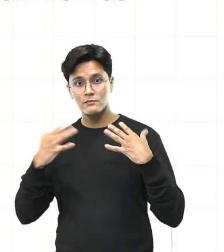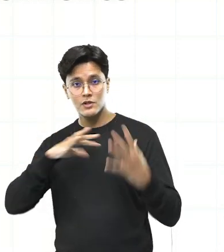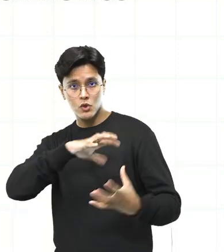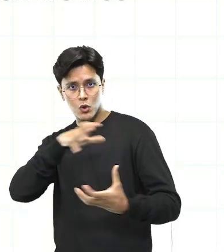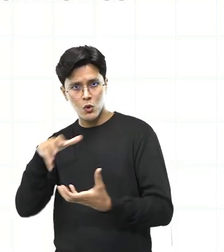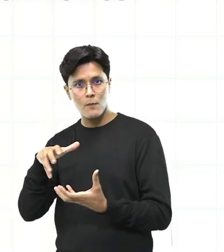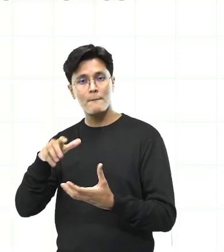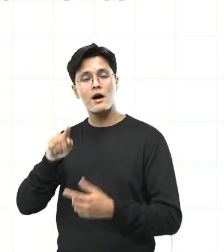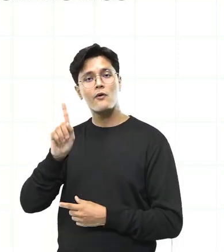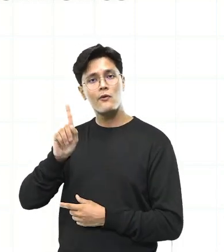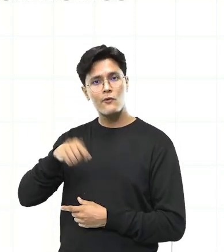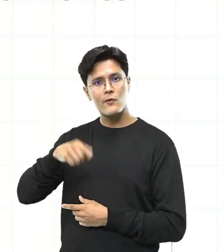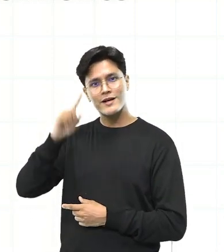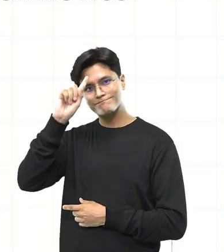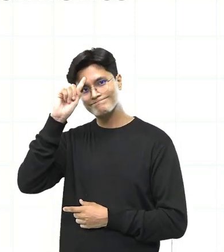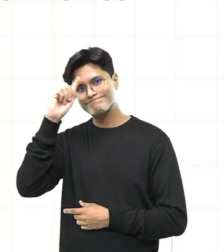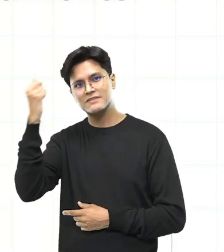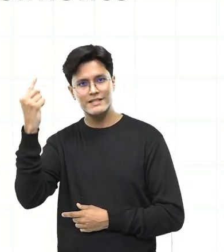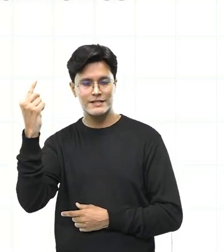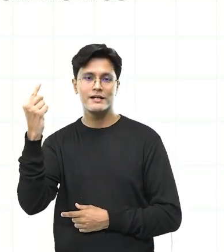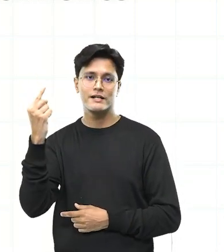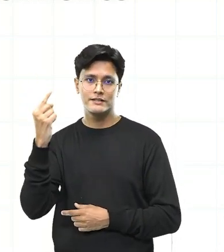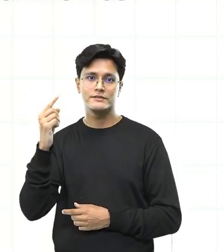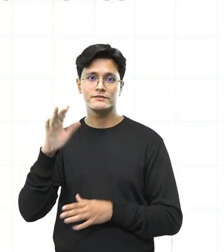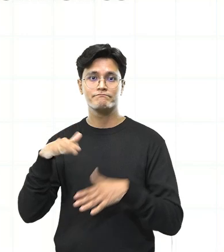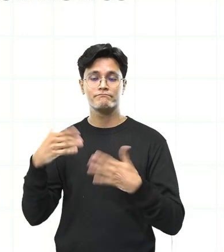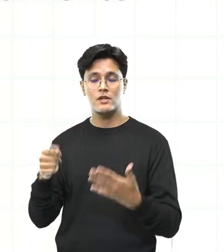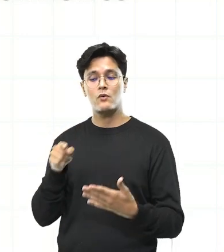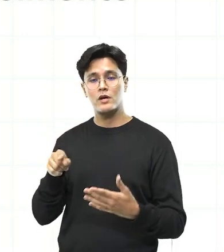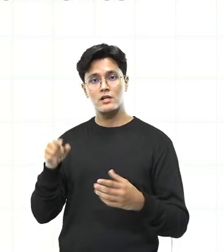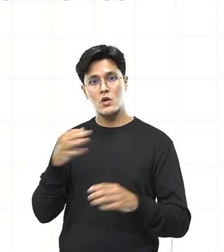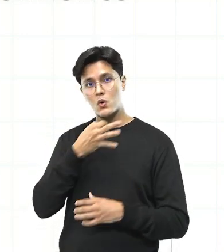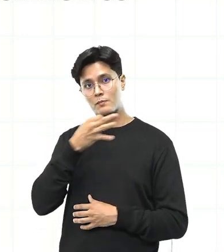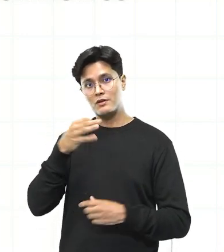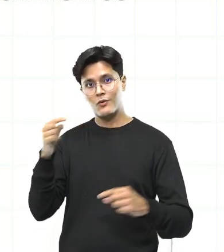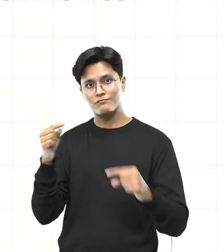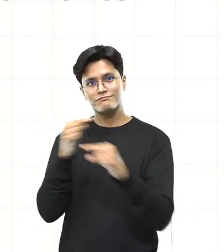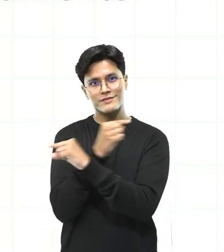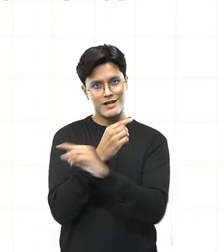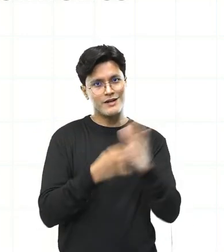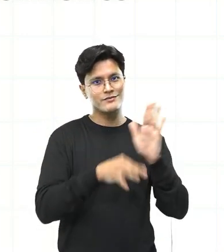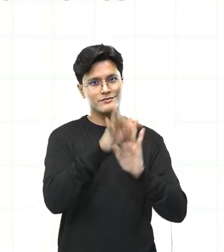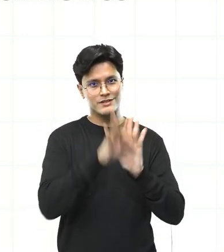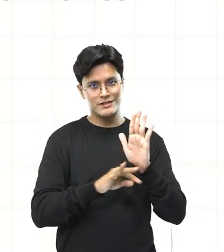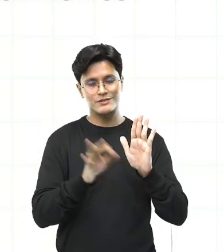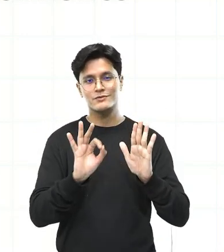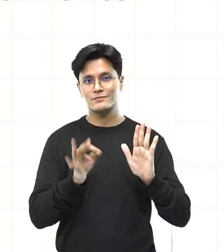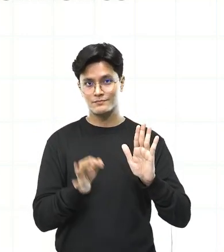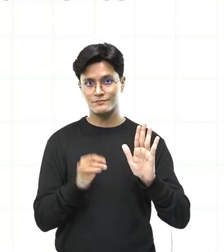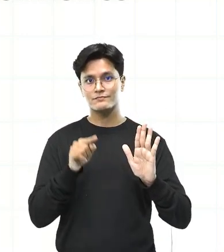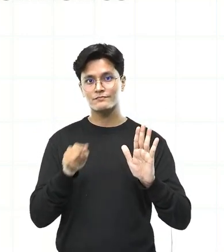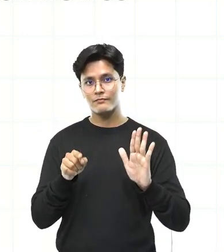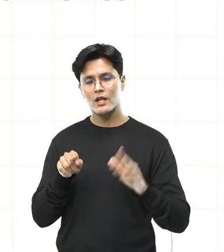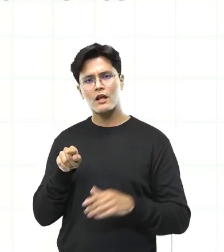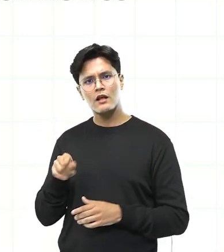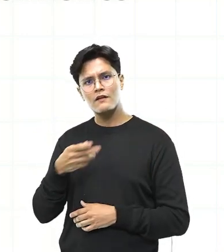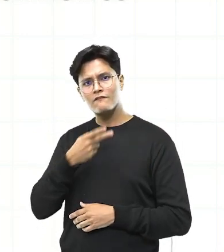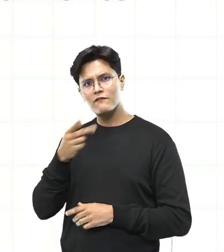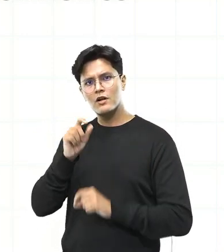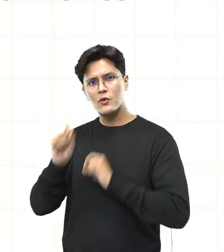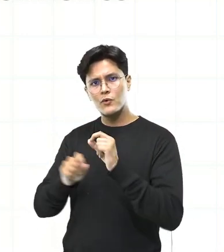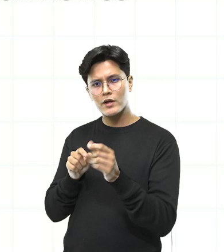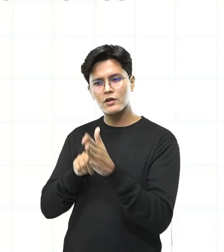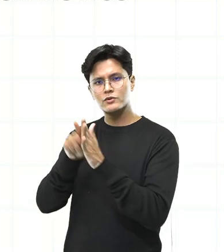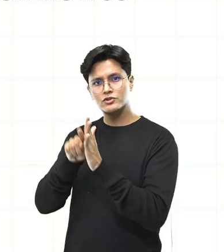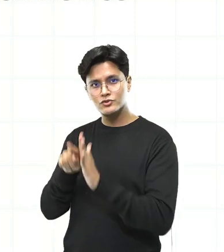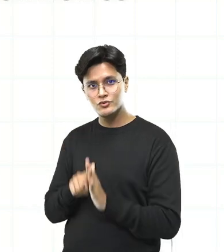tá meio que desmentindo ali, né, o nosso texto. Os estudos que foram feitos, né, a pesquisa que é trazida ali